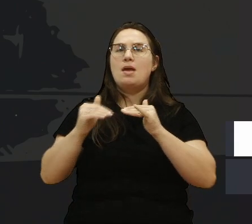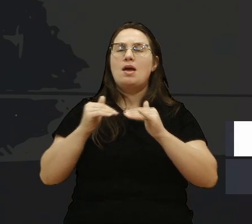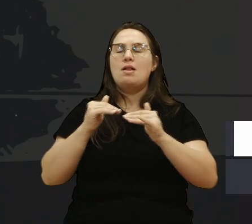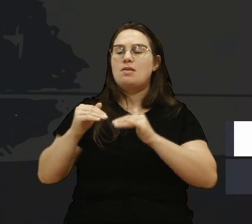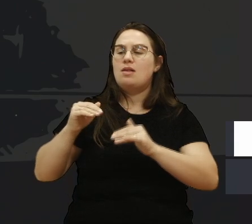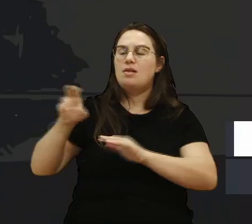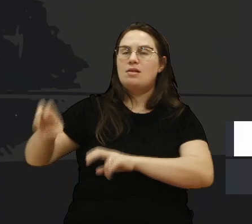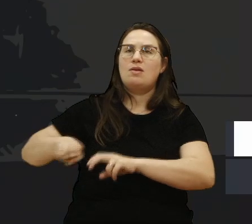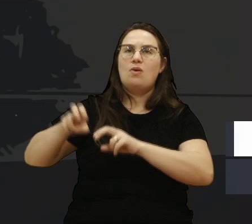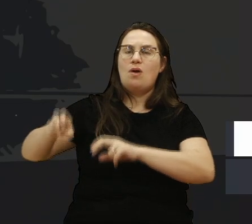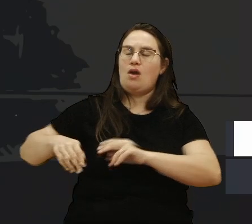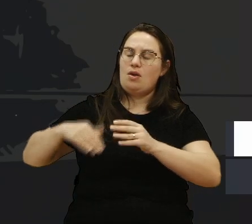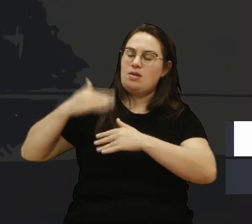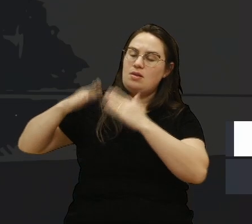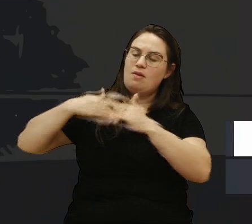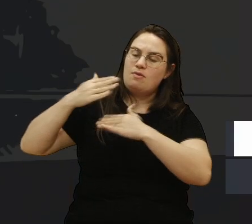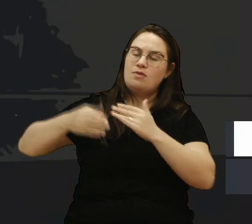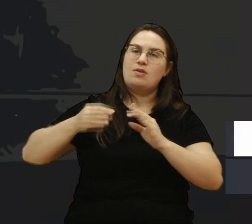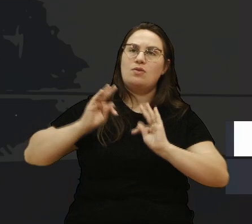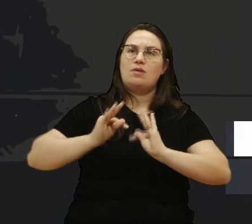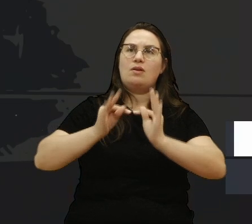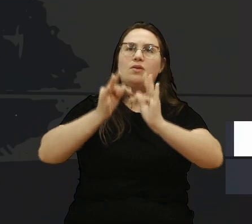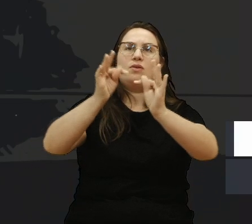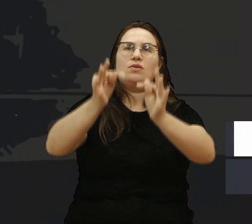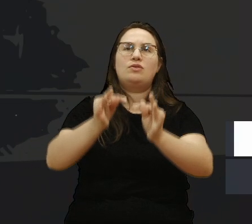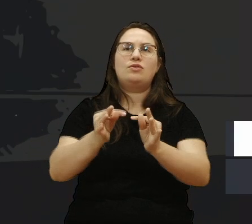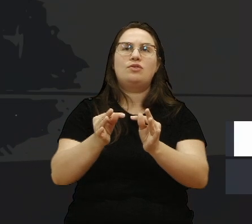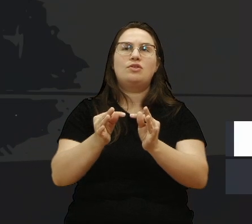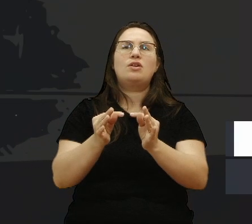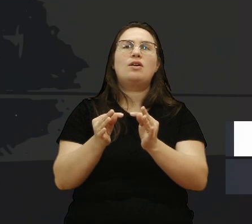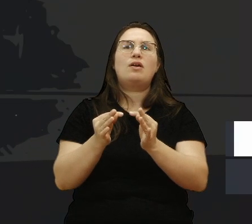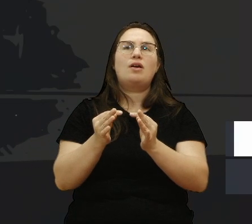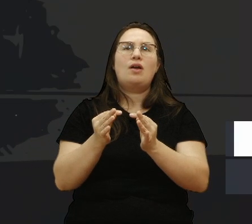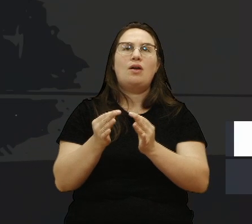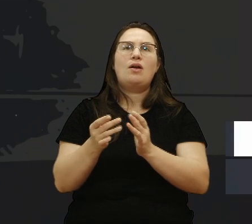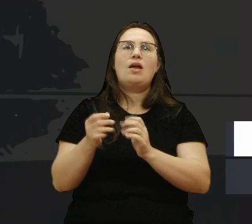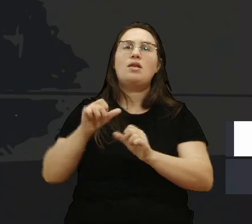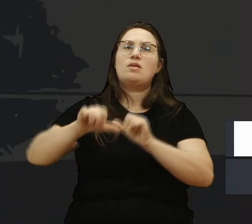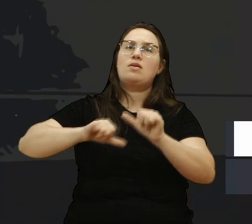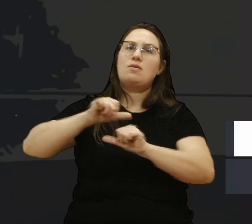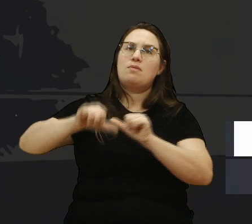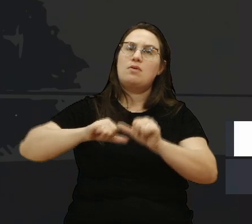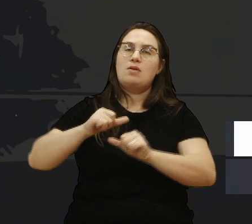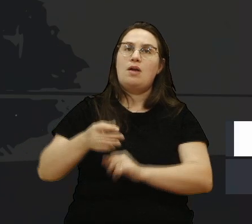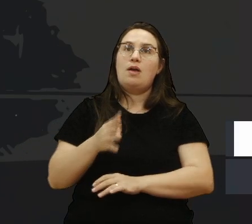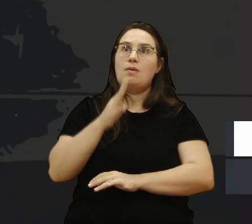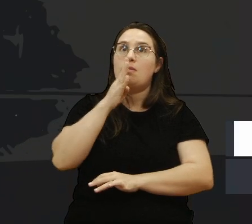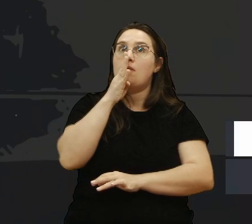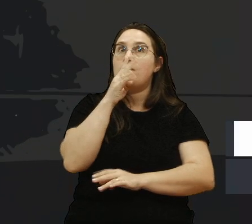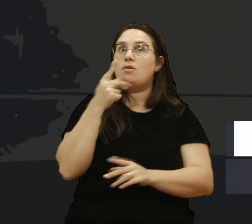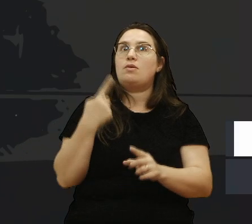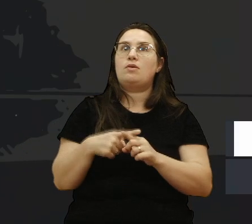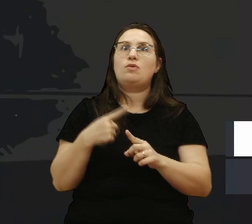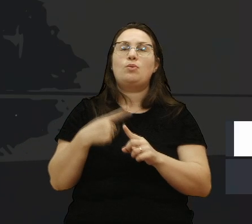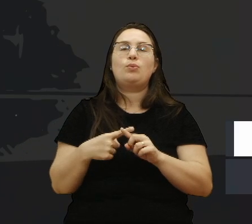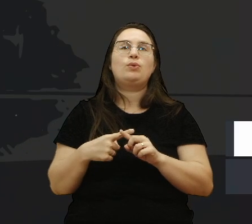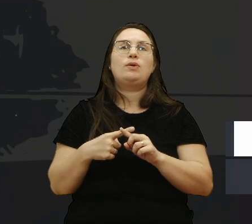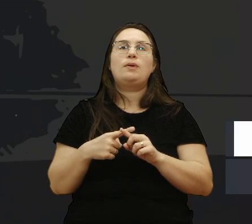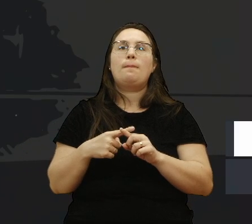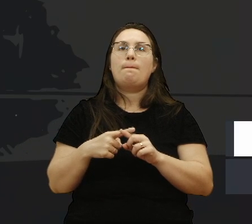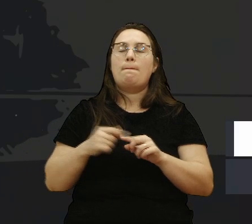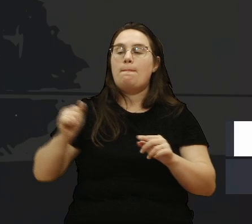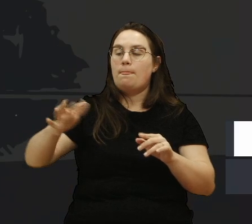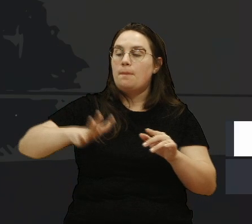avanço tecnológico que aconteceu. O resultado dessa mudança é impressionante, senhoras e senhores.